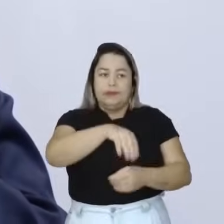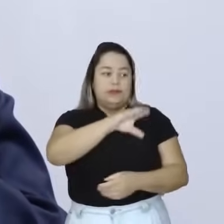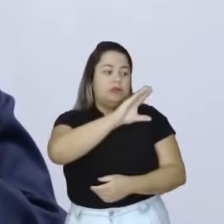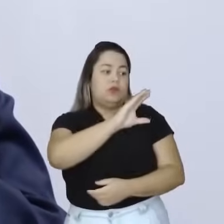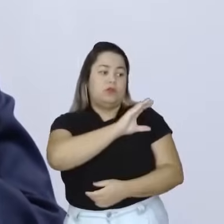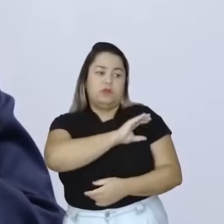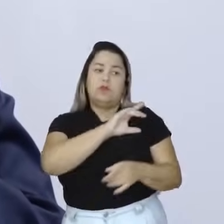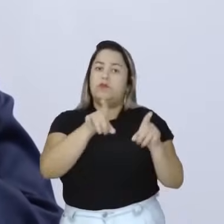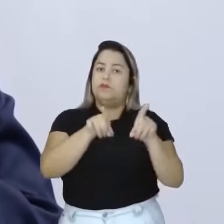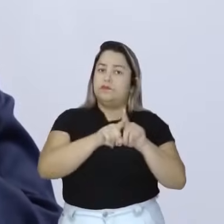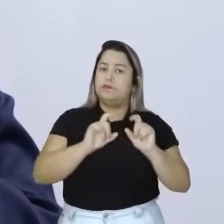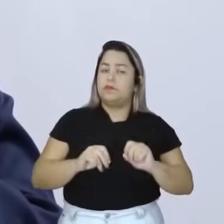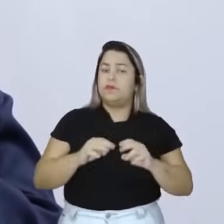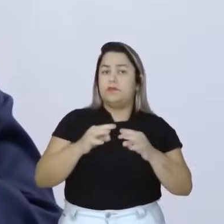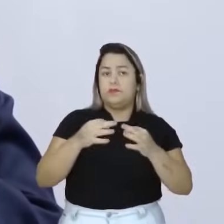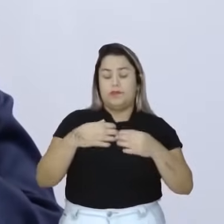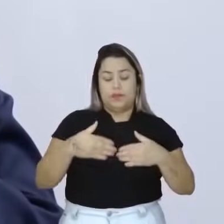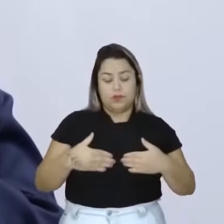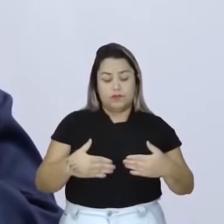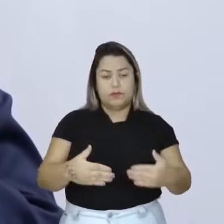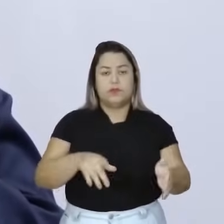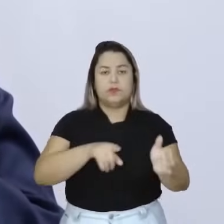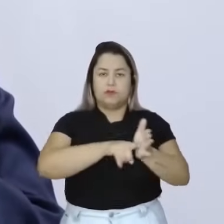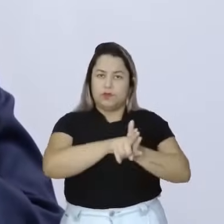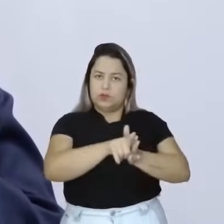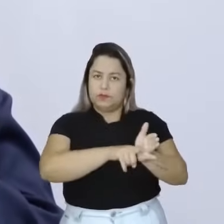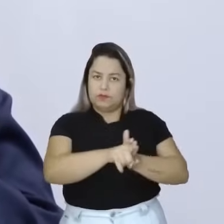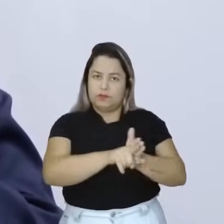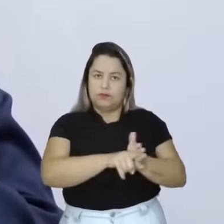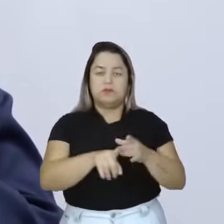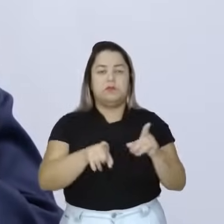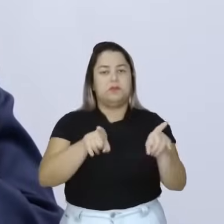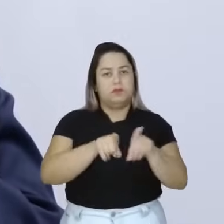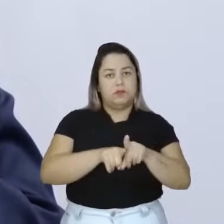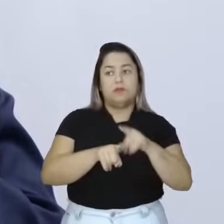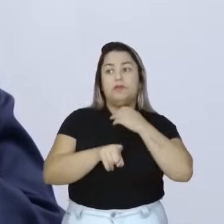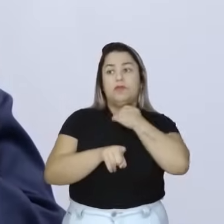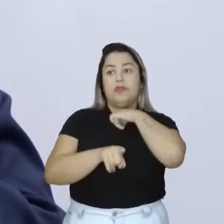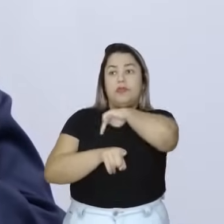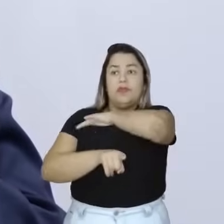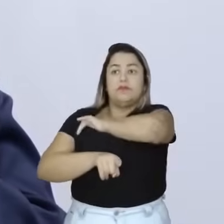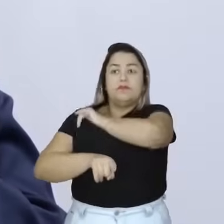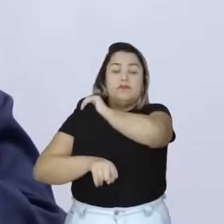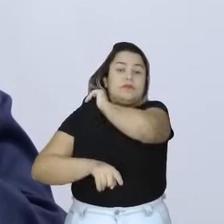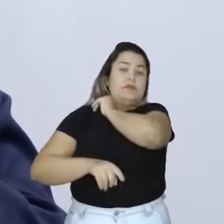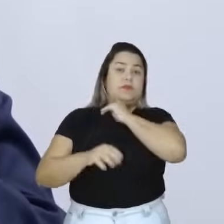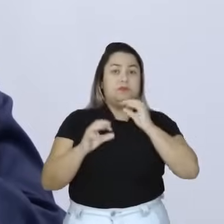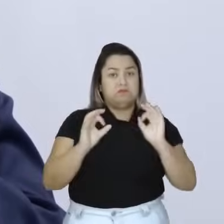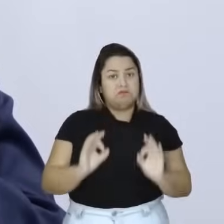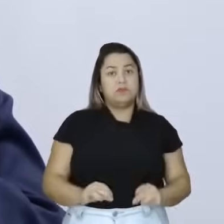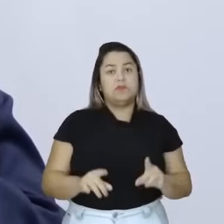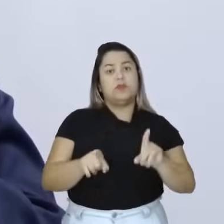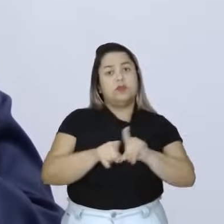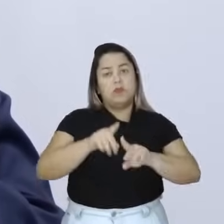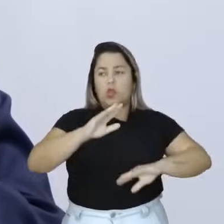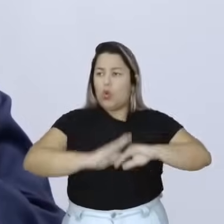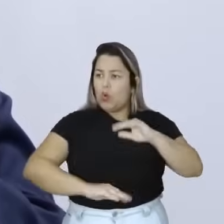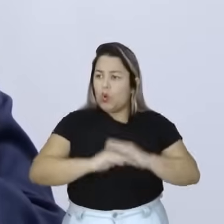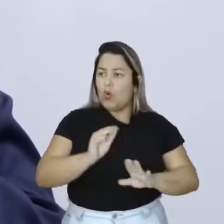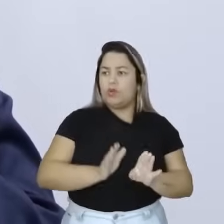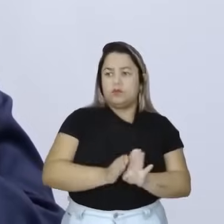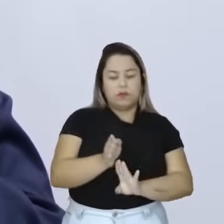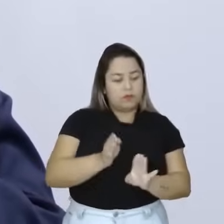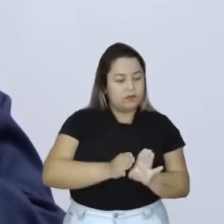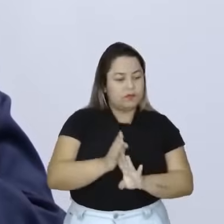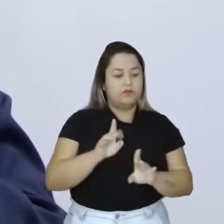parte do planejamento técnico pelo Ministério do Planejamento, de forma muito efetiva, competente, orientada